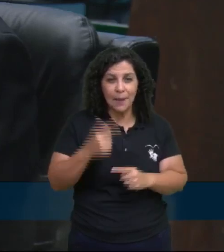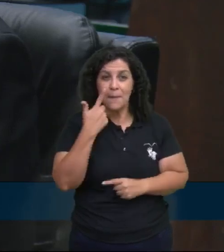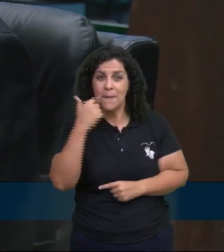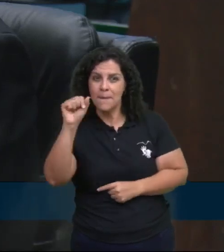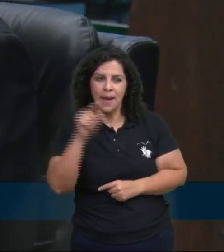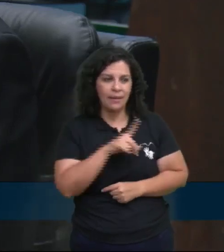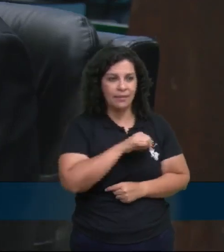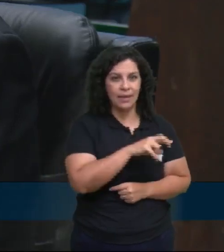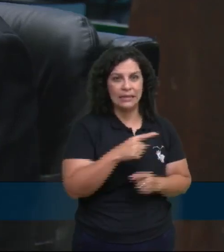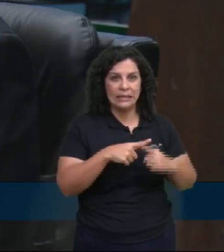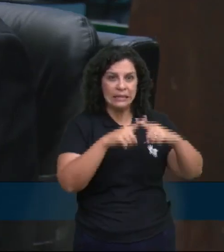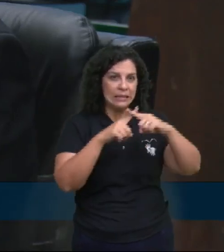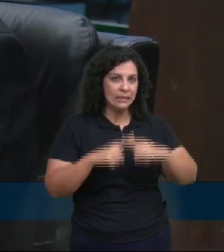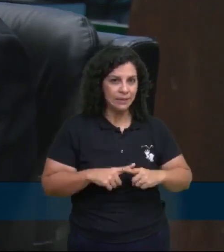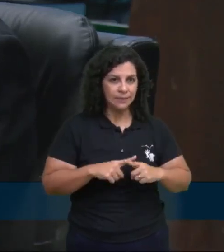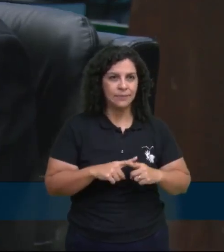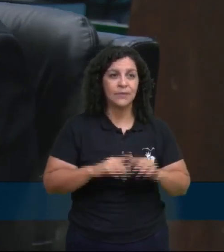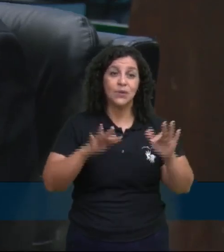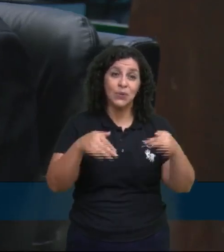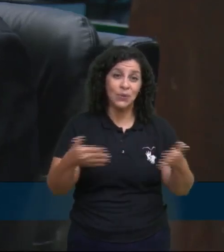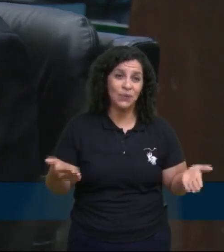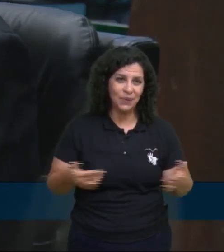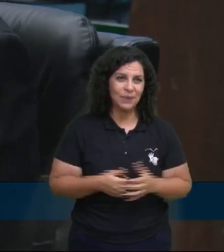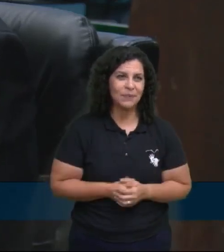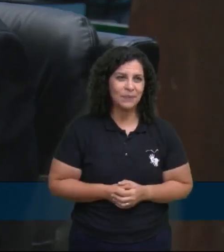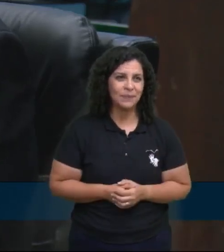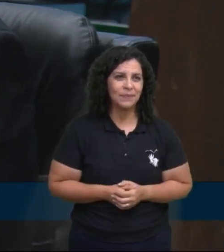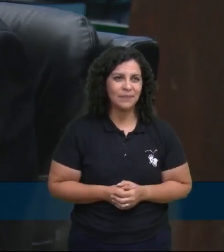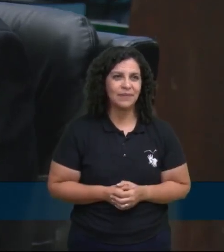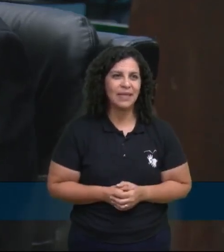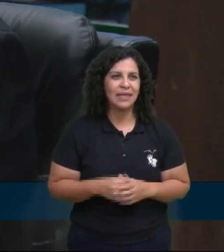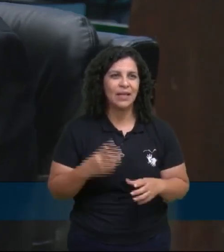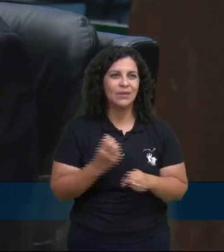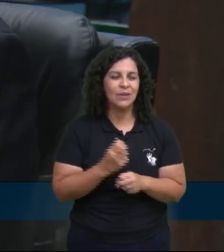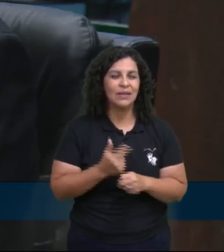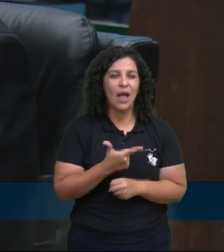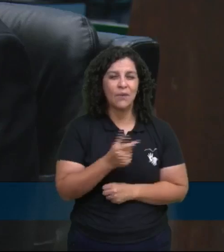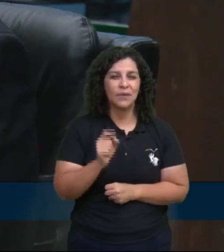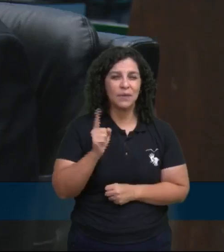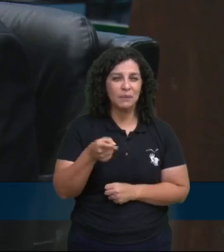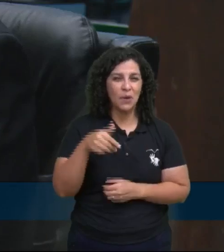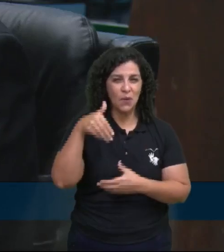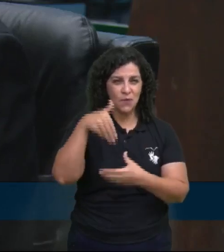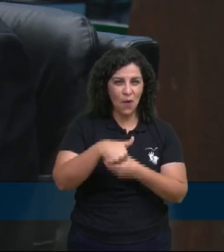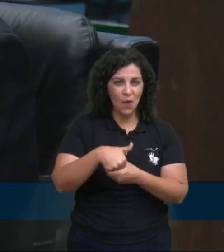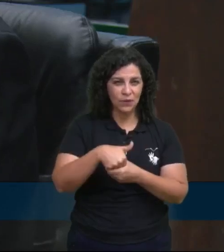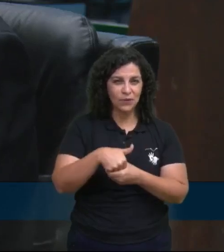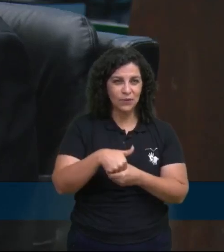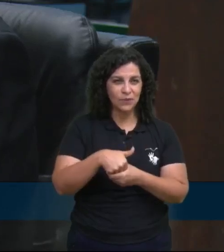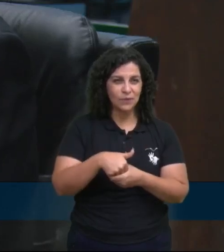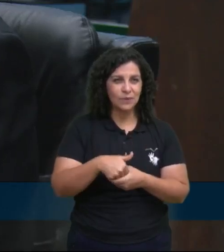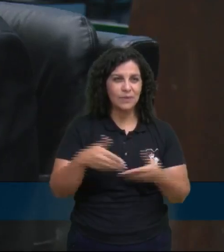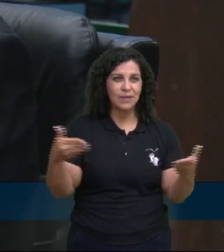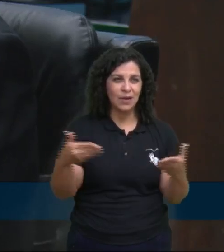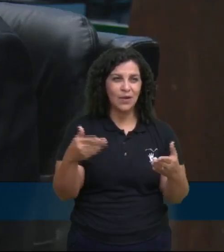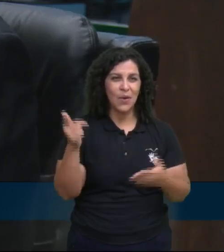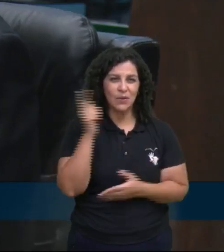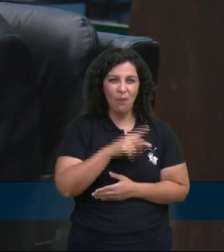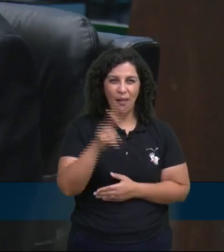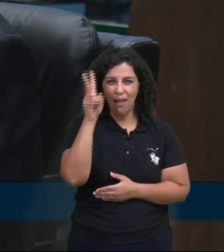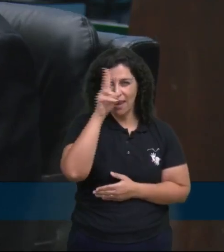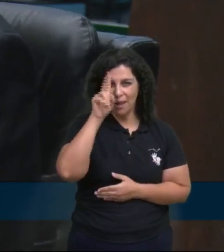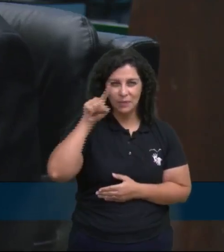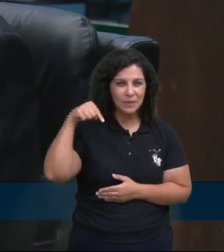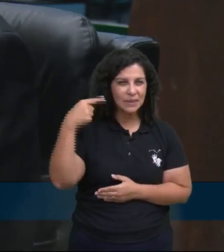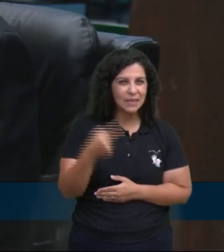pai e o Jaime Lerner, e no final, os menos de 20 mil votos que os separaram. E eu me lembro que no dia